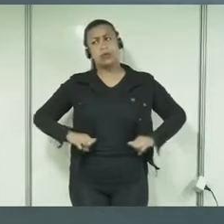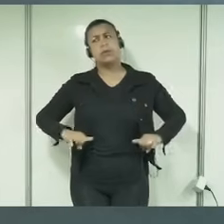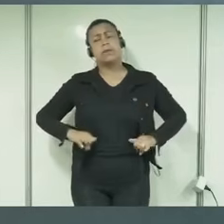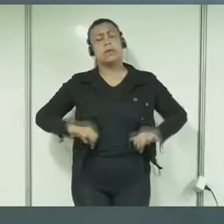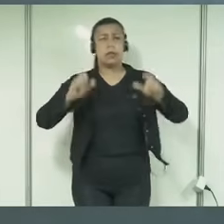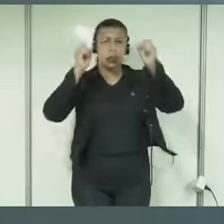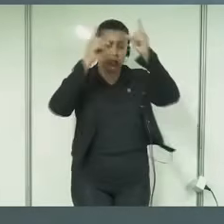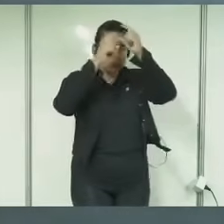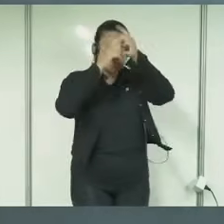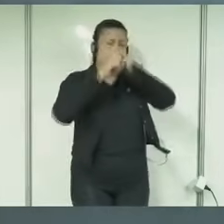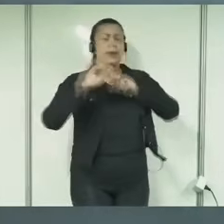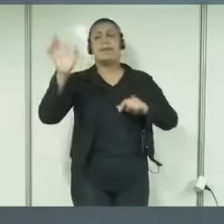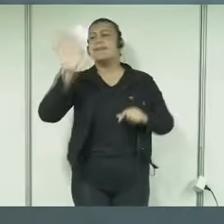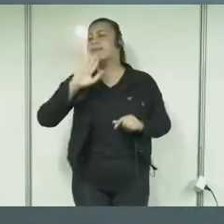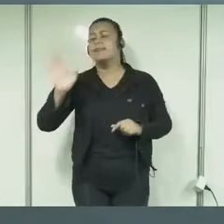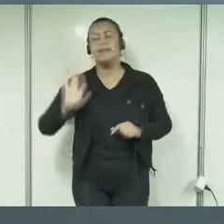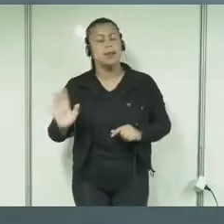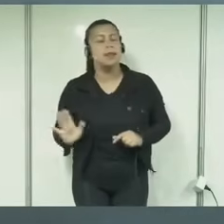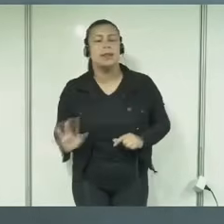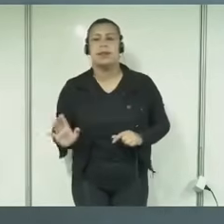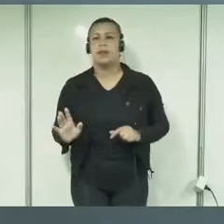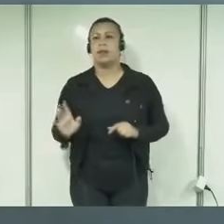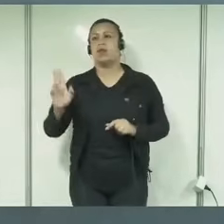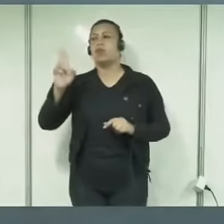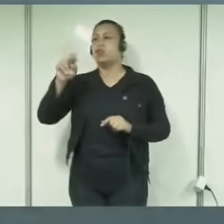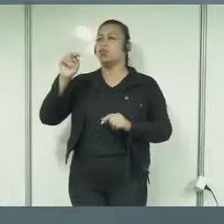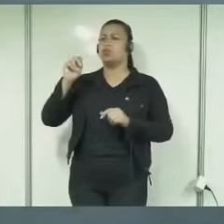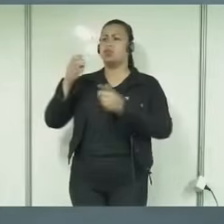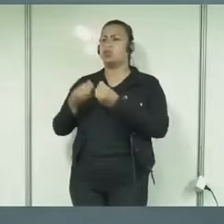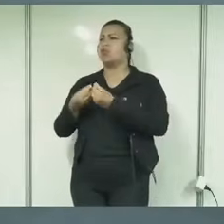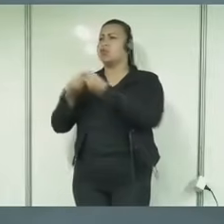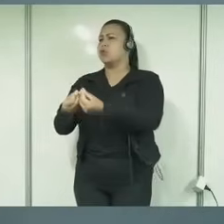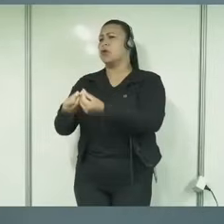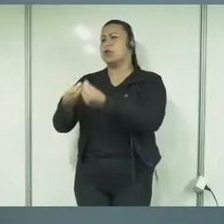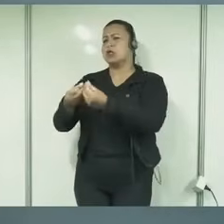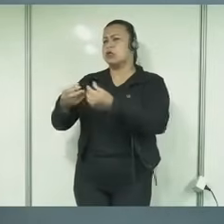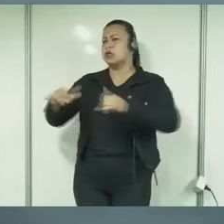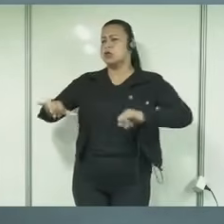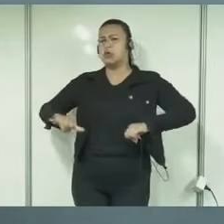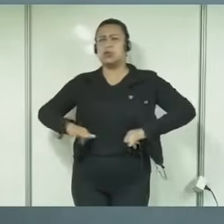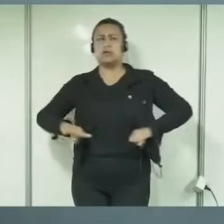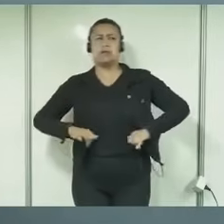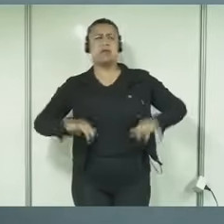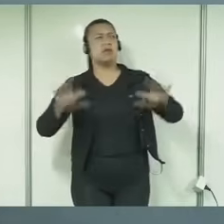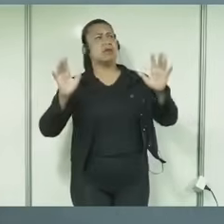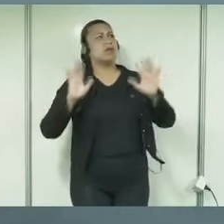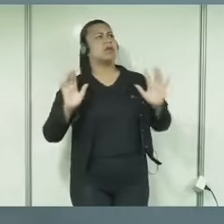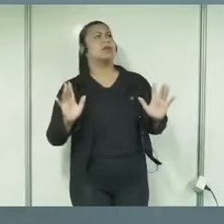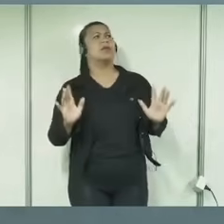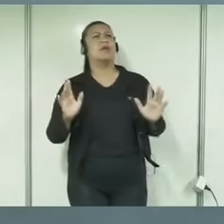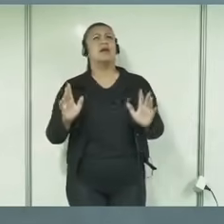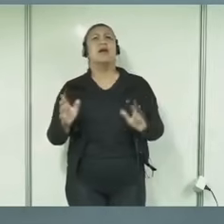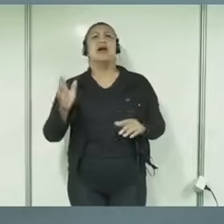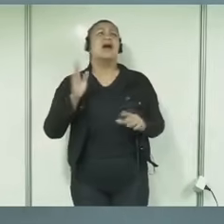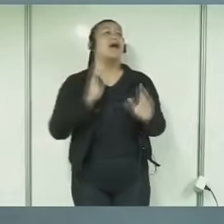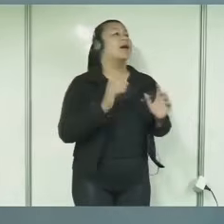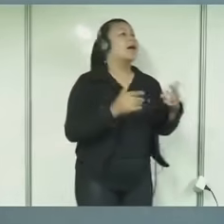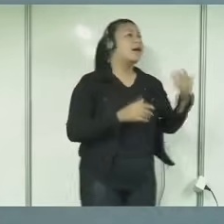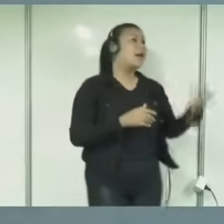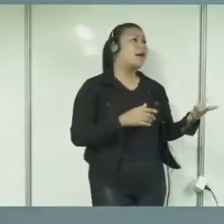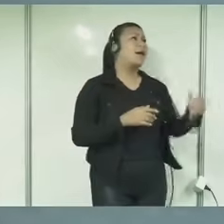Nunca deu e nunca dá cruzes para ninguém. Nós temos essa compreensão: ah, Deus me deu essa